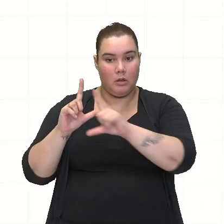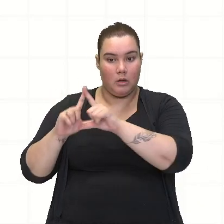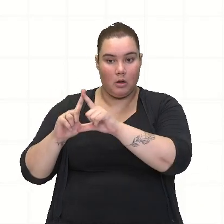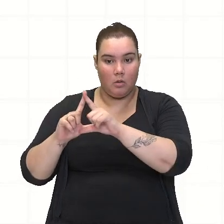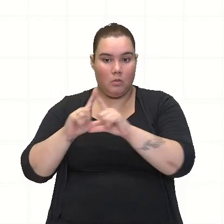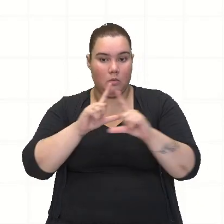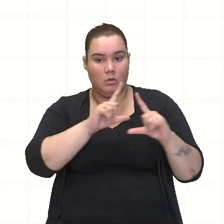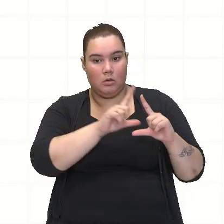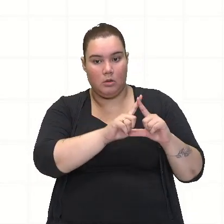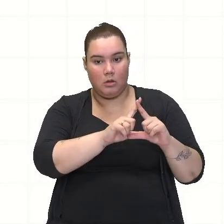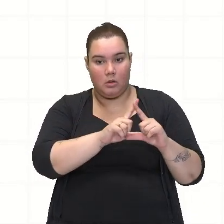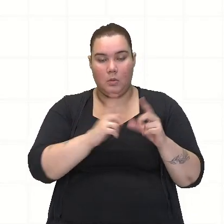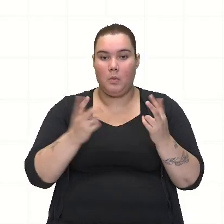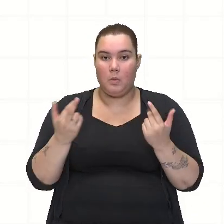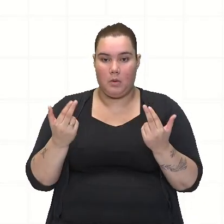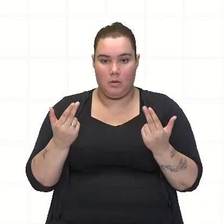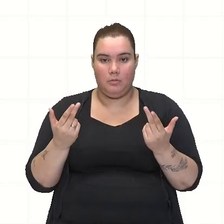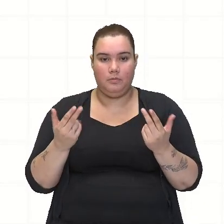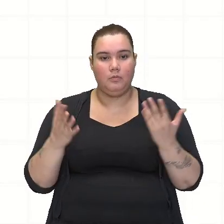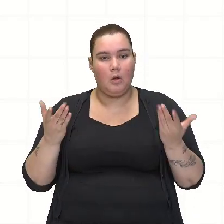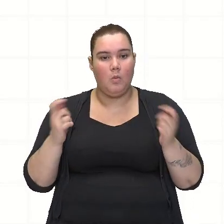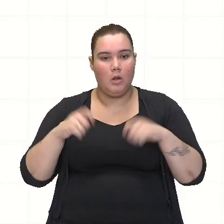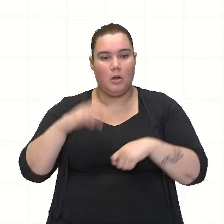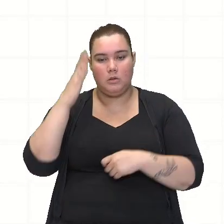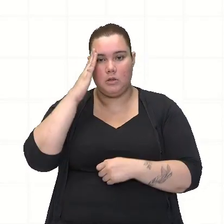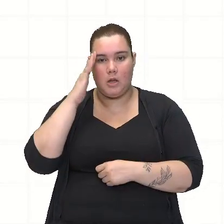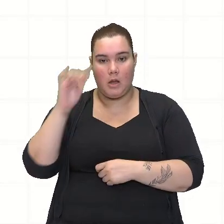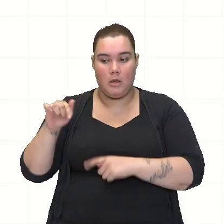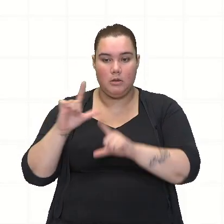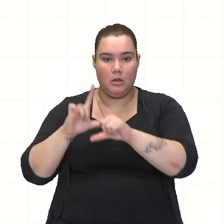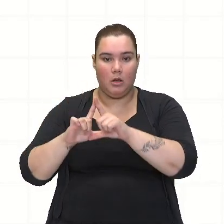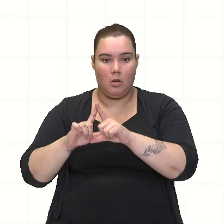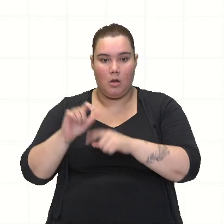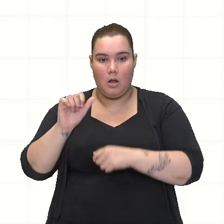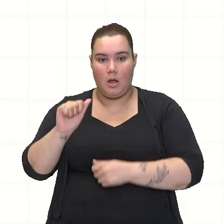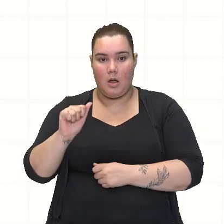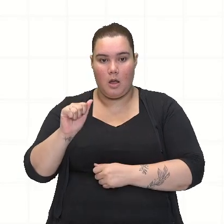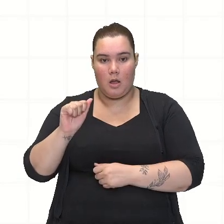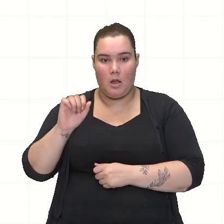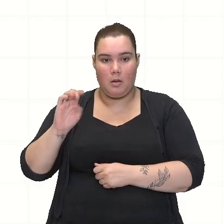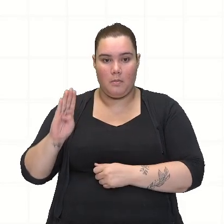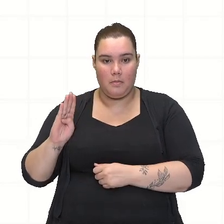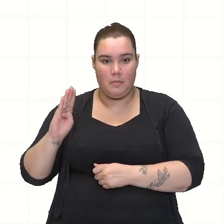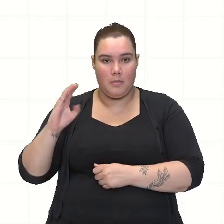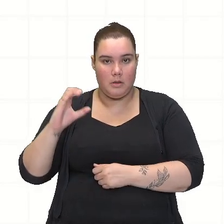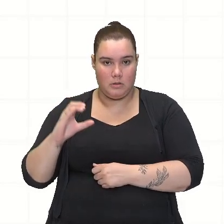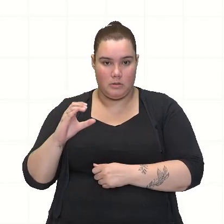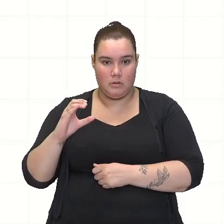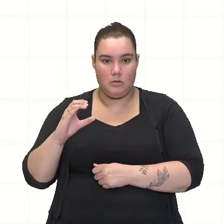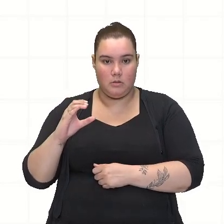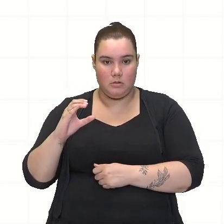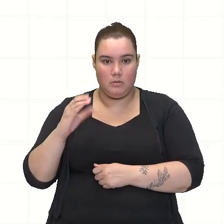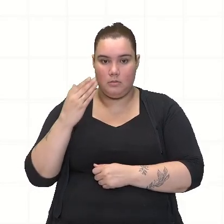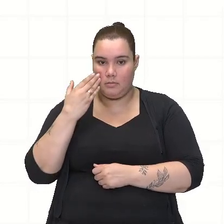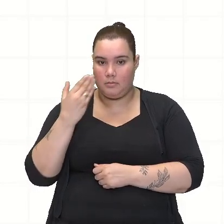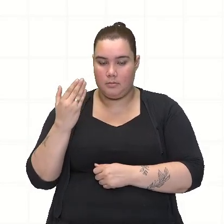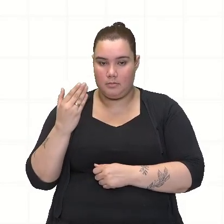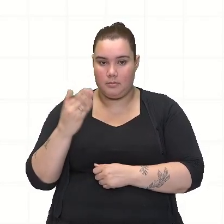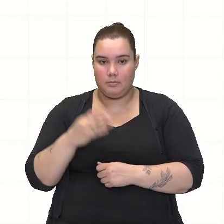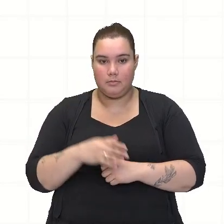seja, iguais. Podemos dizer que o triângulo ABC, olha, vai ser a translação de um